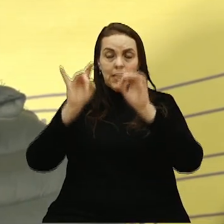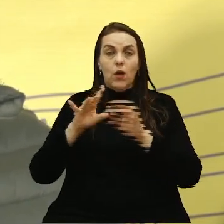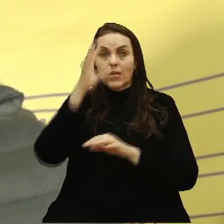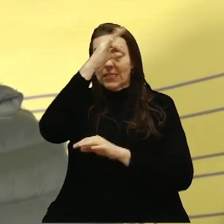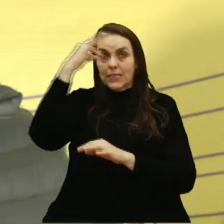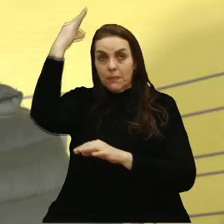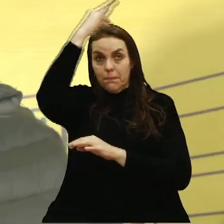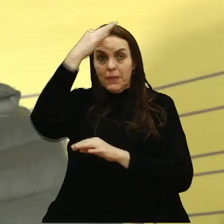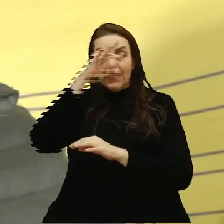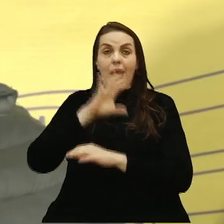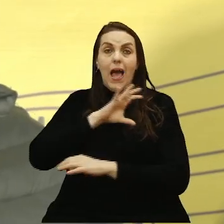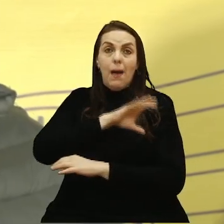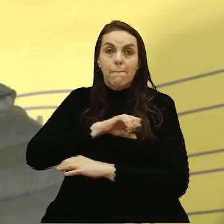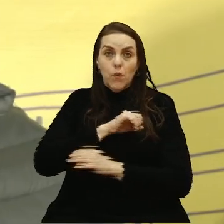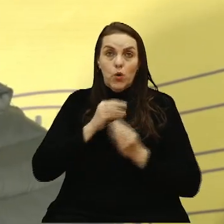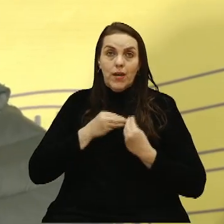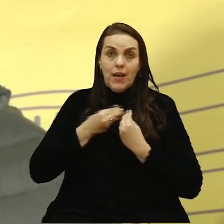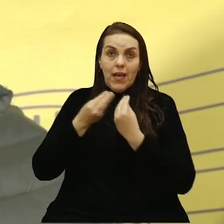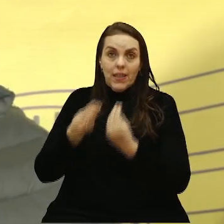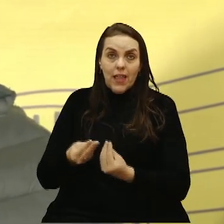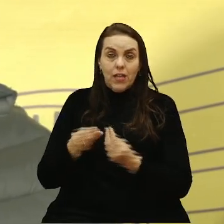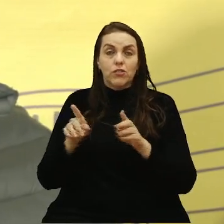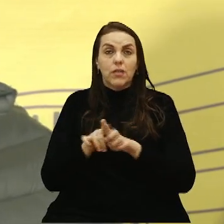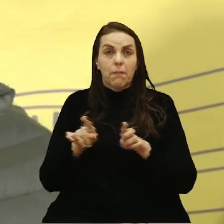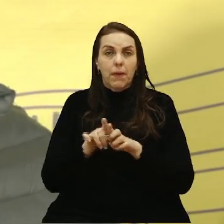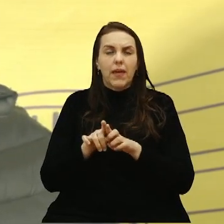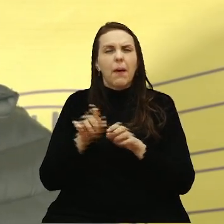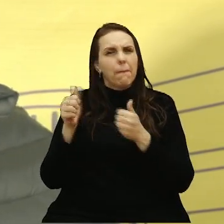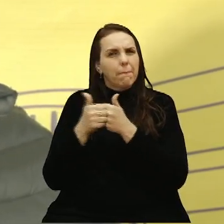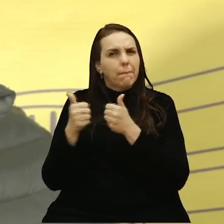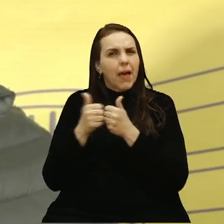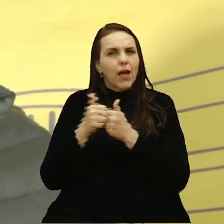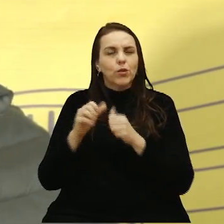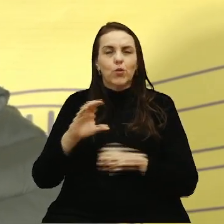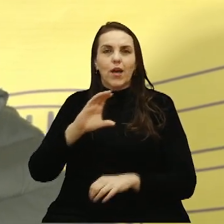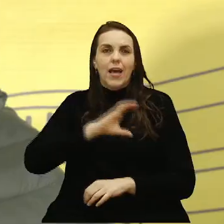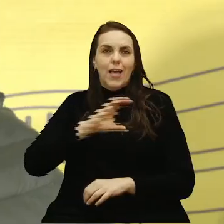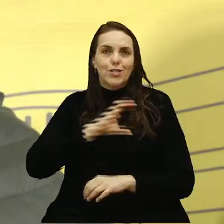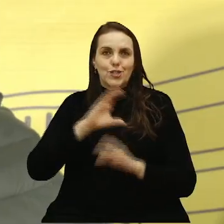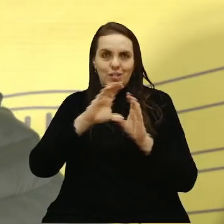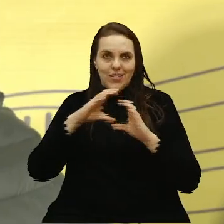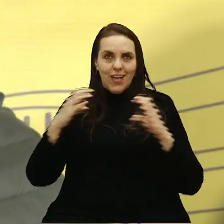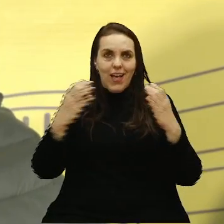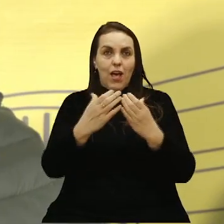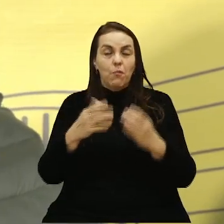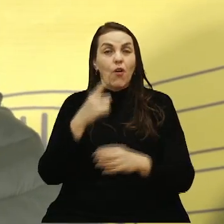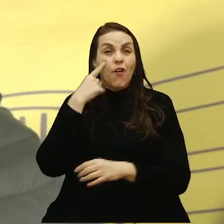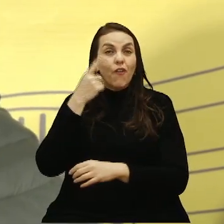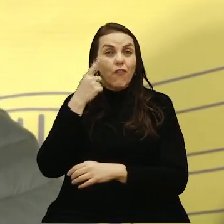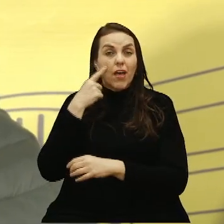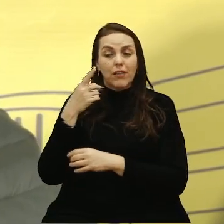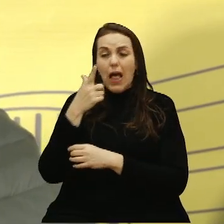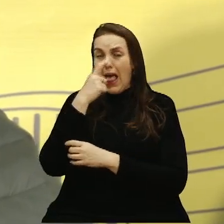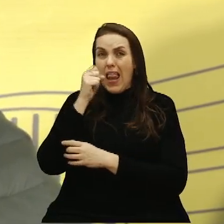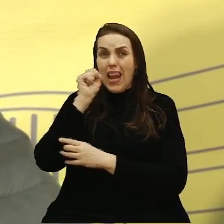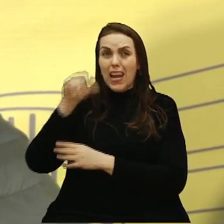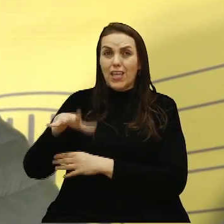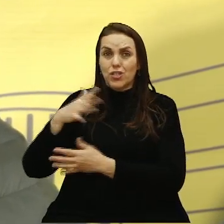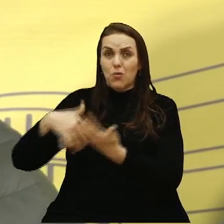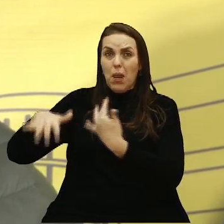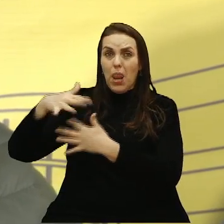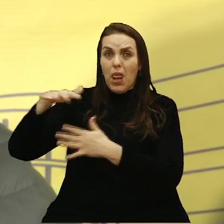Caridade, né, nós tivemos agora essa semana ali nas imediações do Estádio Centenário, verificando uma questão do lixo. É importante que se diga que o que eles pedem ali é um